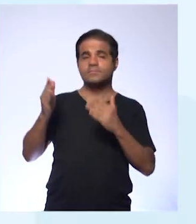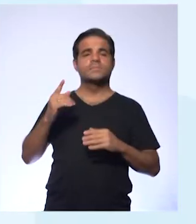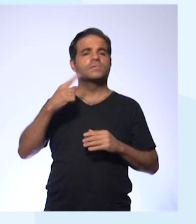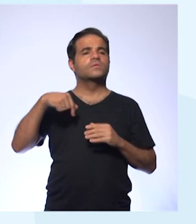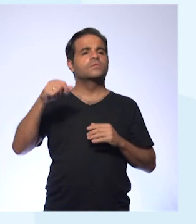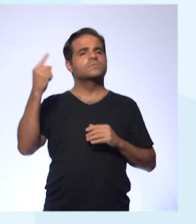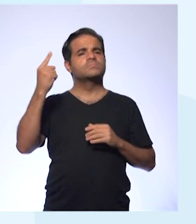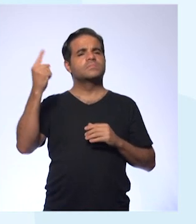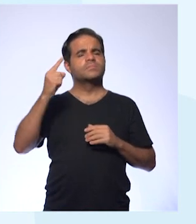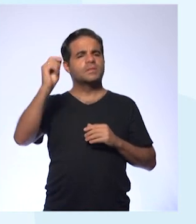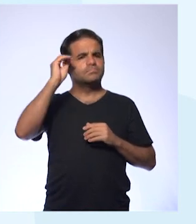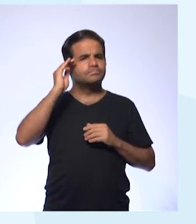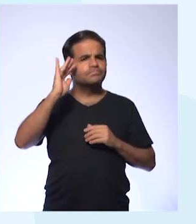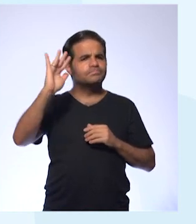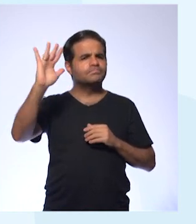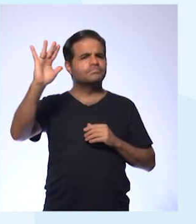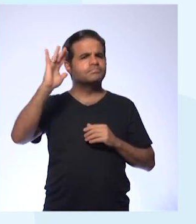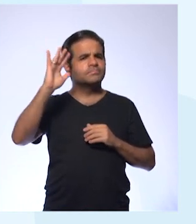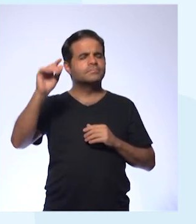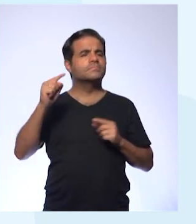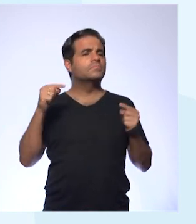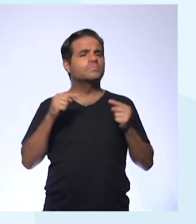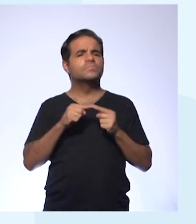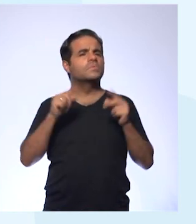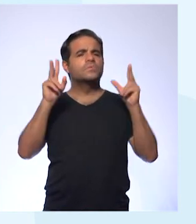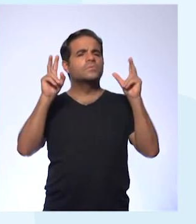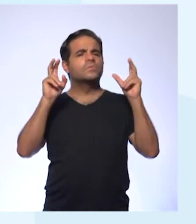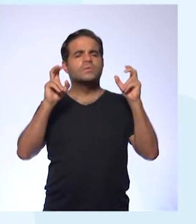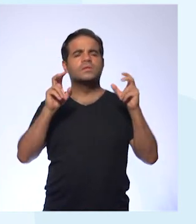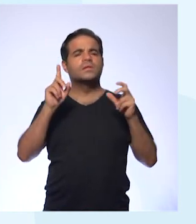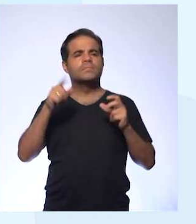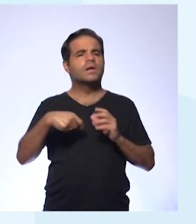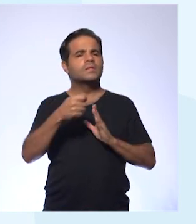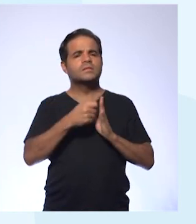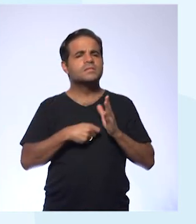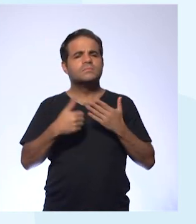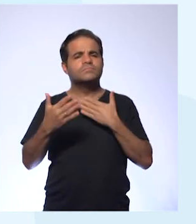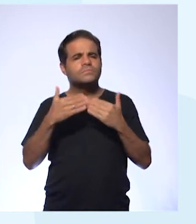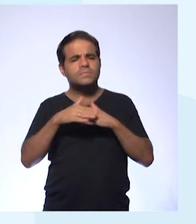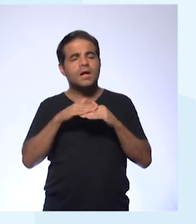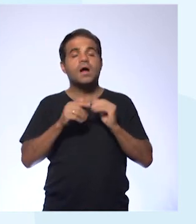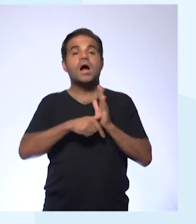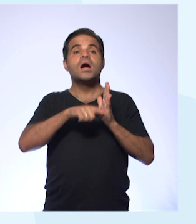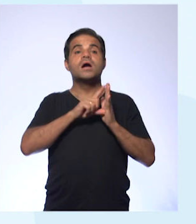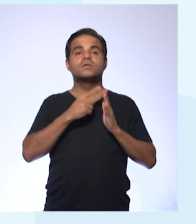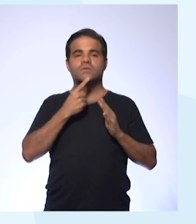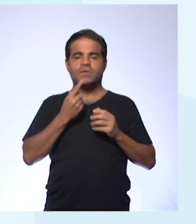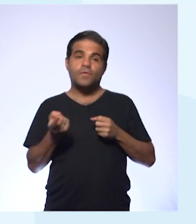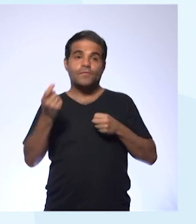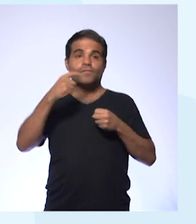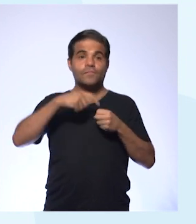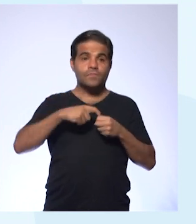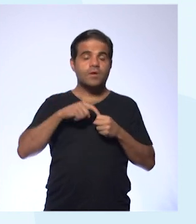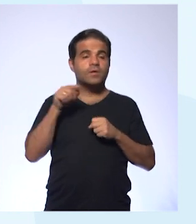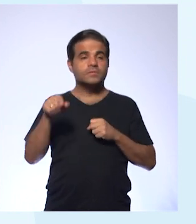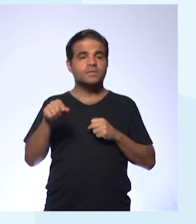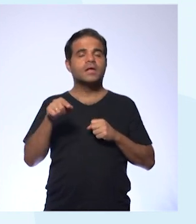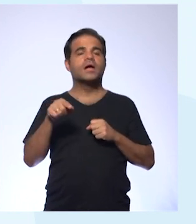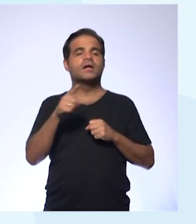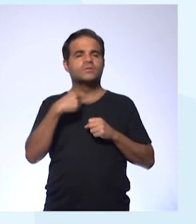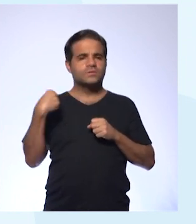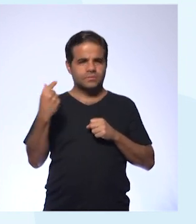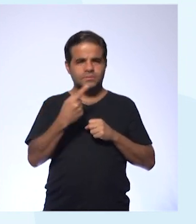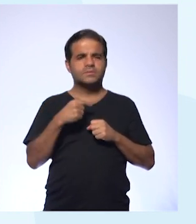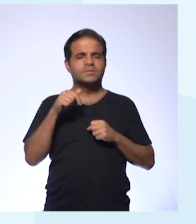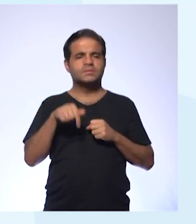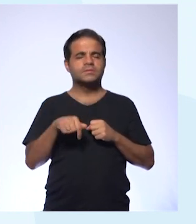primeira reflexão, que tem a ver com o tema da nossa aula, que é tecendo diálogos. Então, antes de eu falar ou retomar, né, da